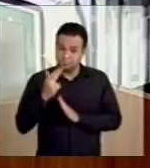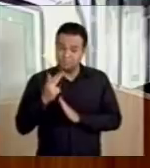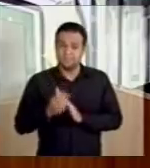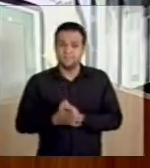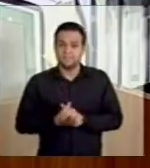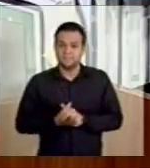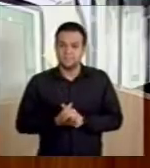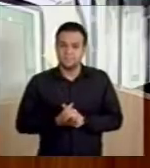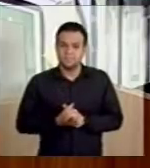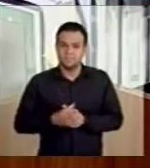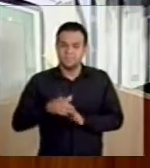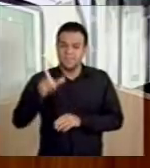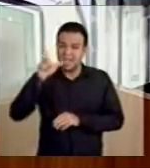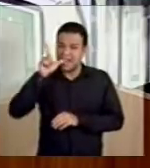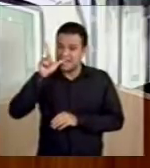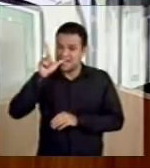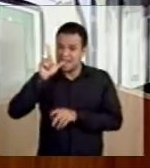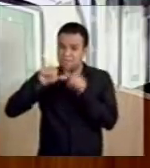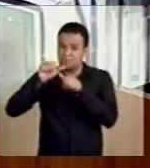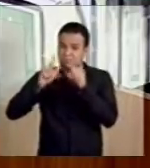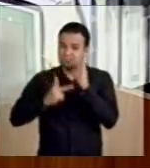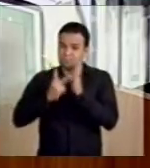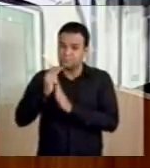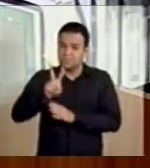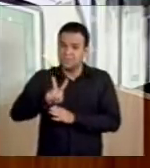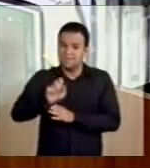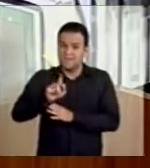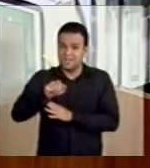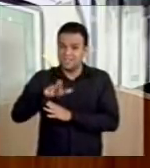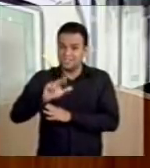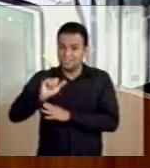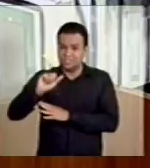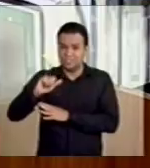na confecção de uma vagina artificial. Pois bem,